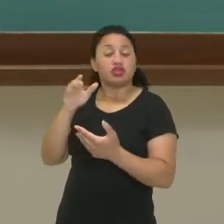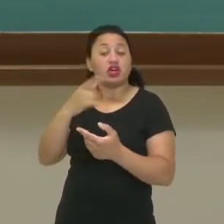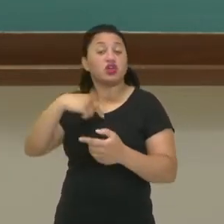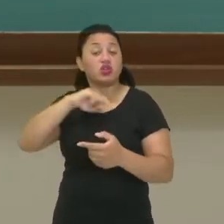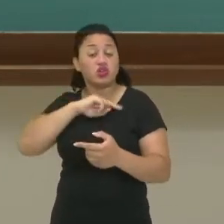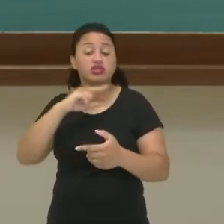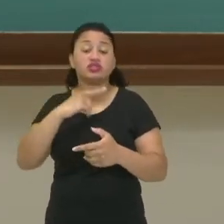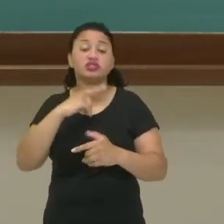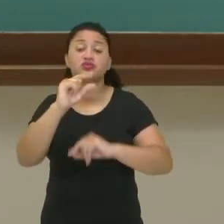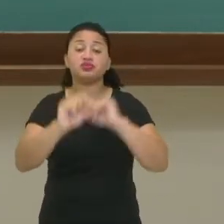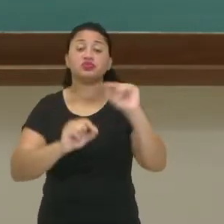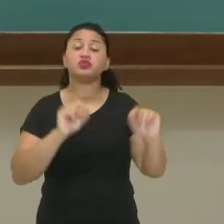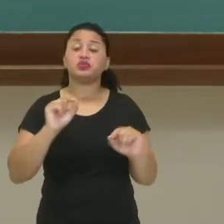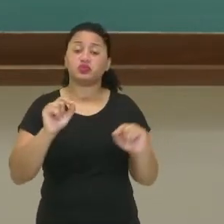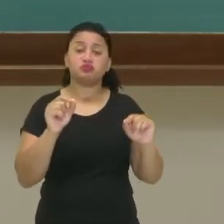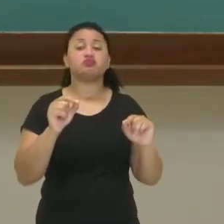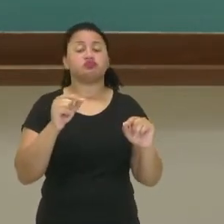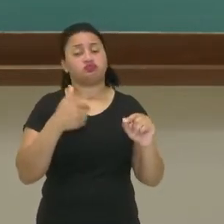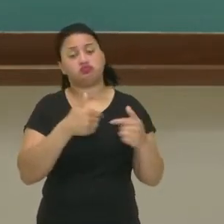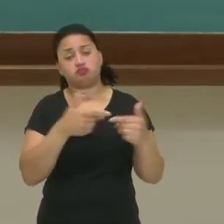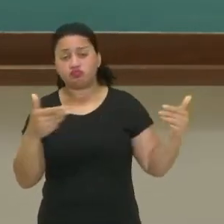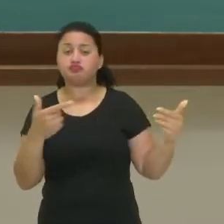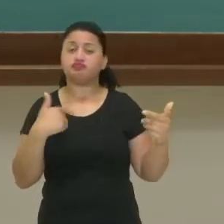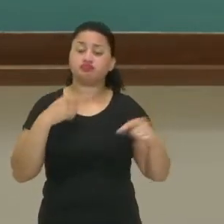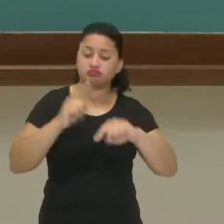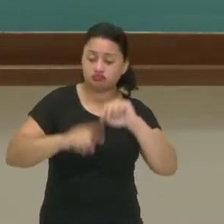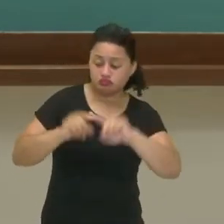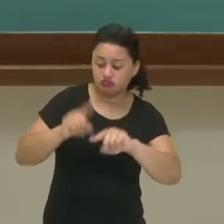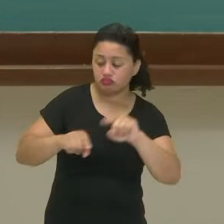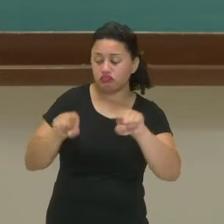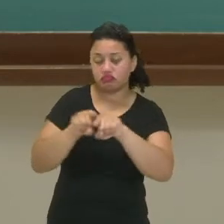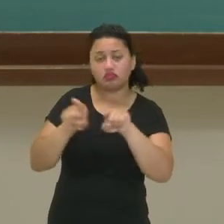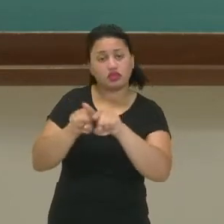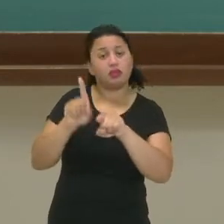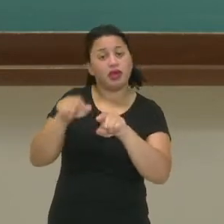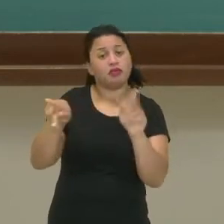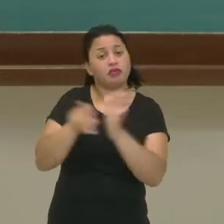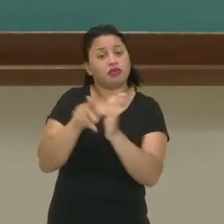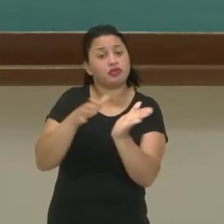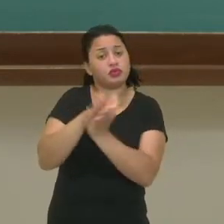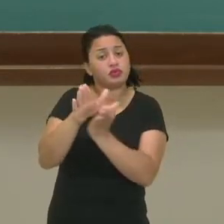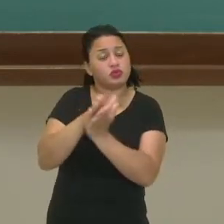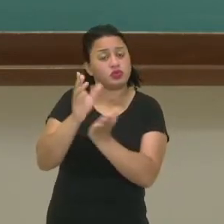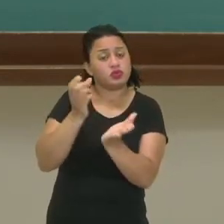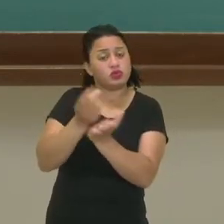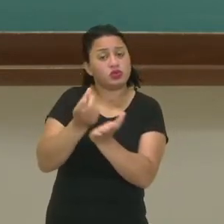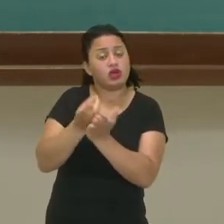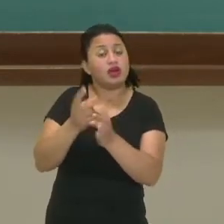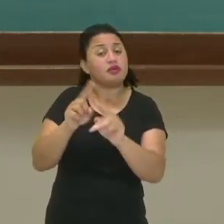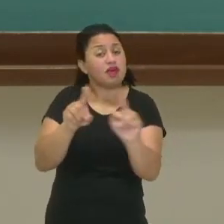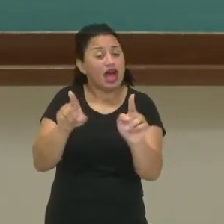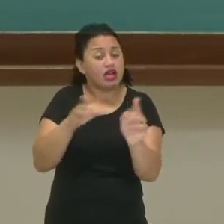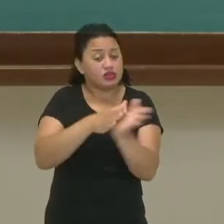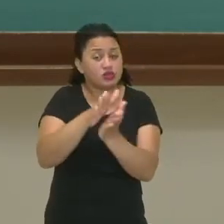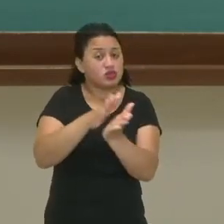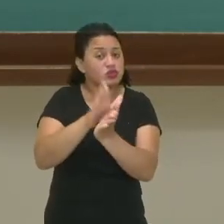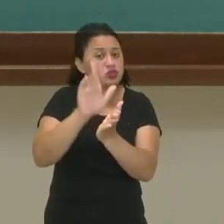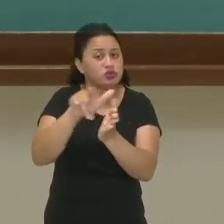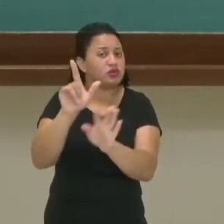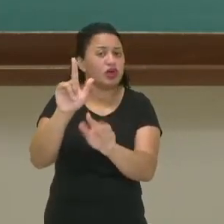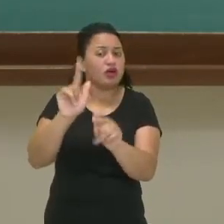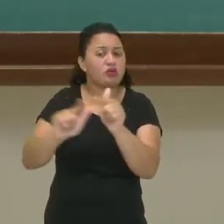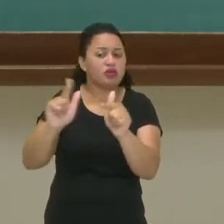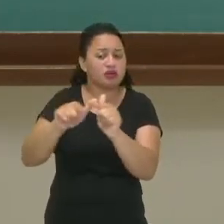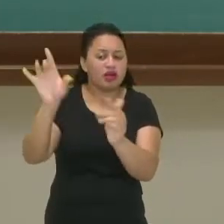os nossos bens materiais que também são frutos de consumo. Mas o consumo então não é o problema assim,